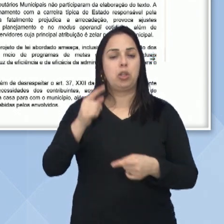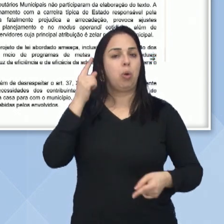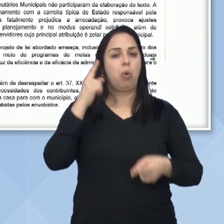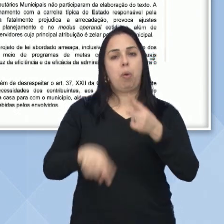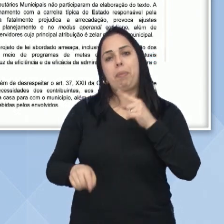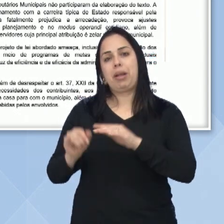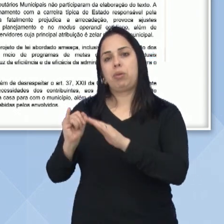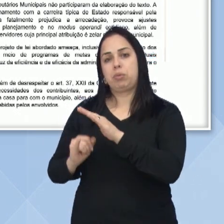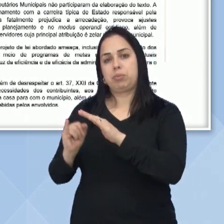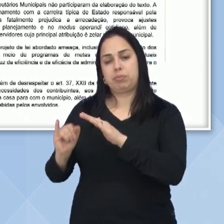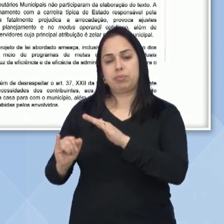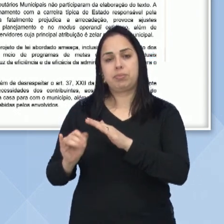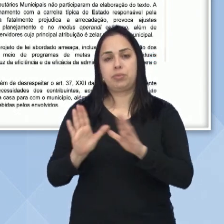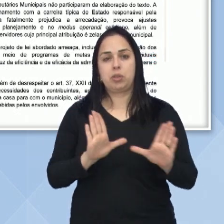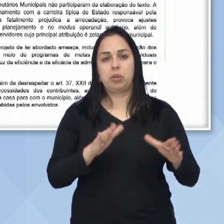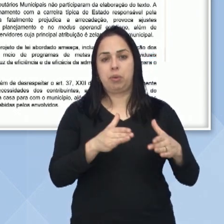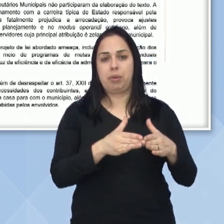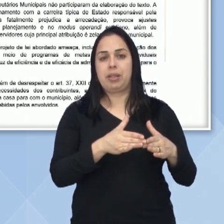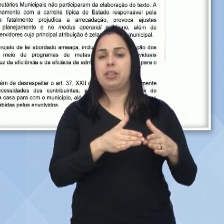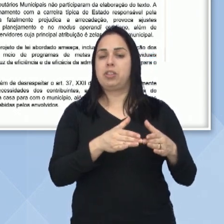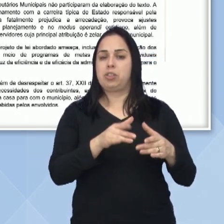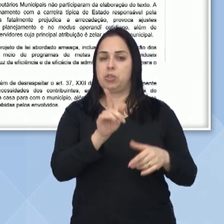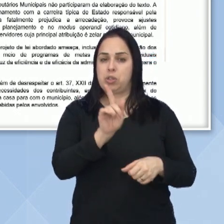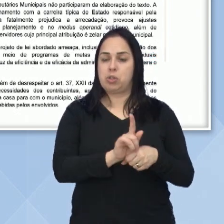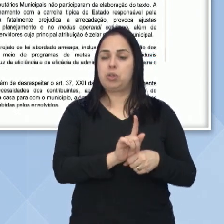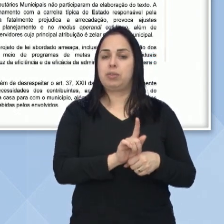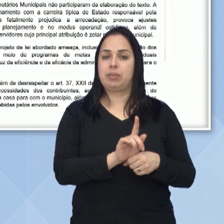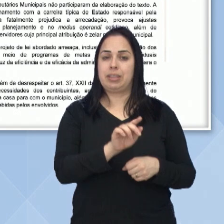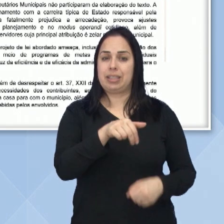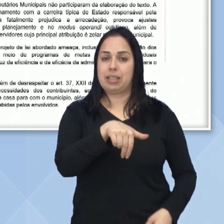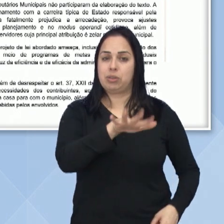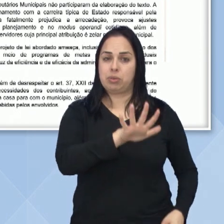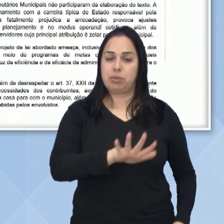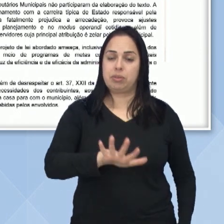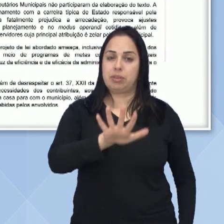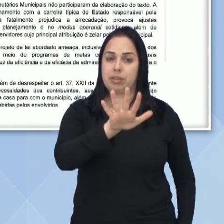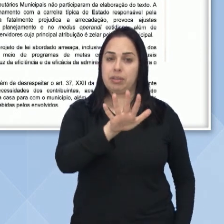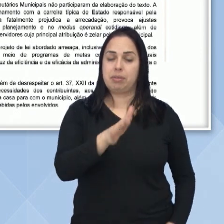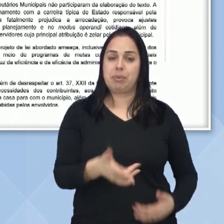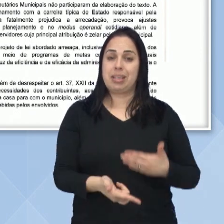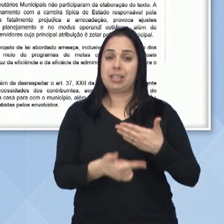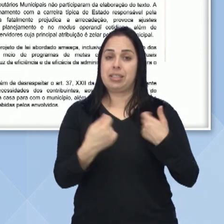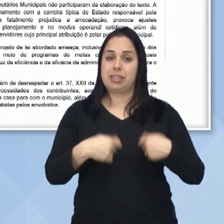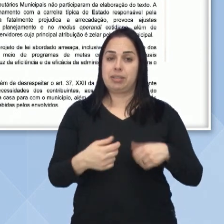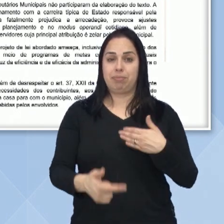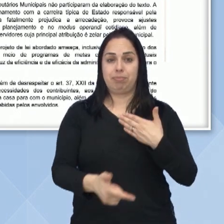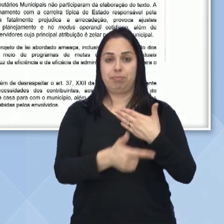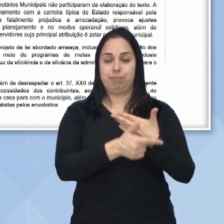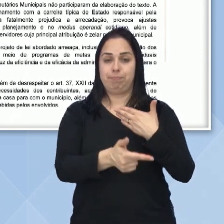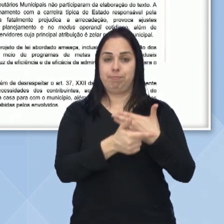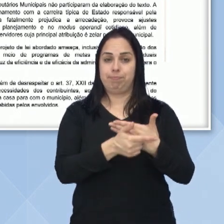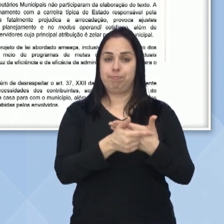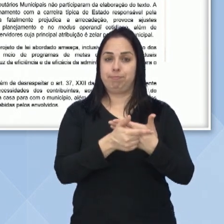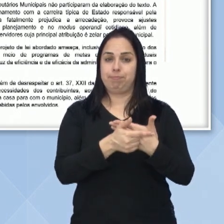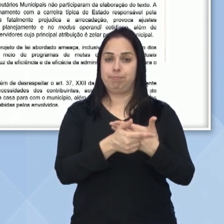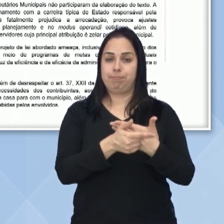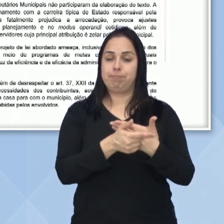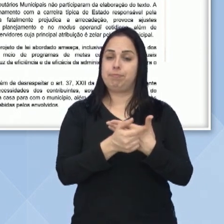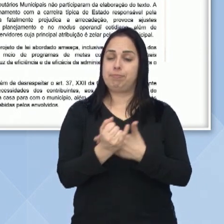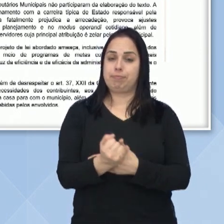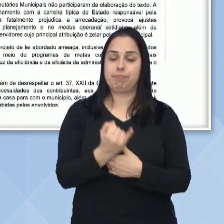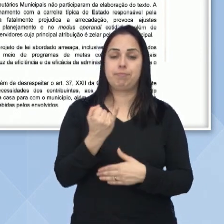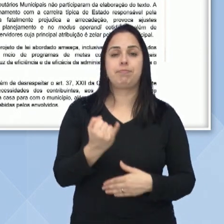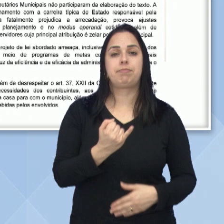interinstitucional. Ao Comitê Gestor Nacional caberá desempenhar funções de grandes